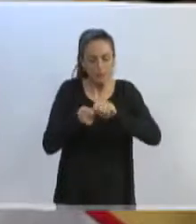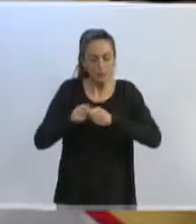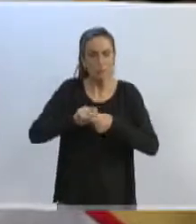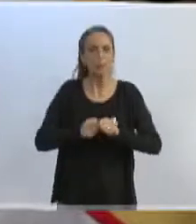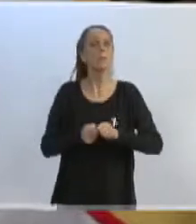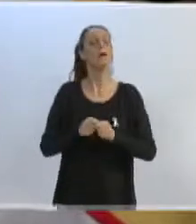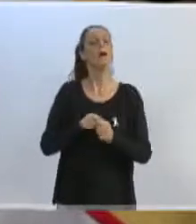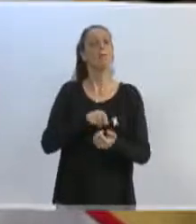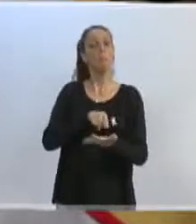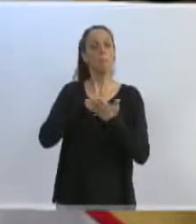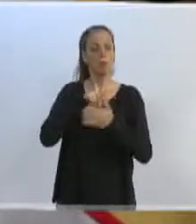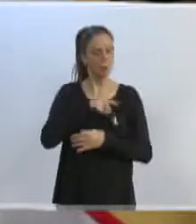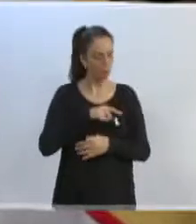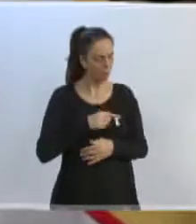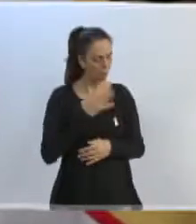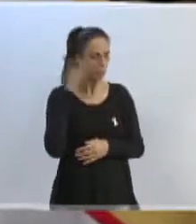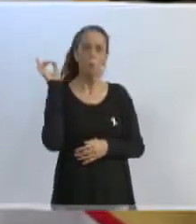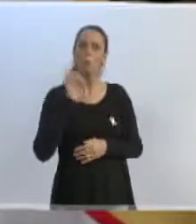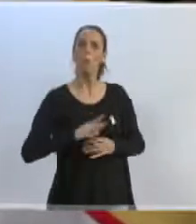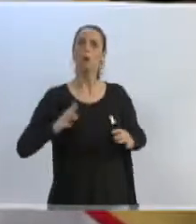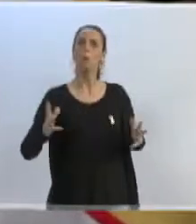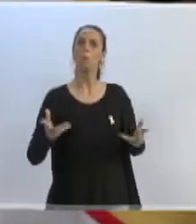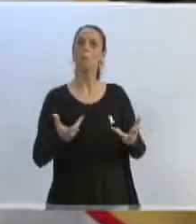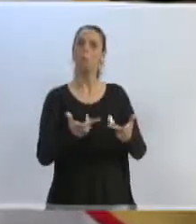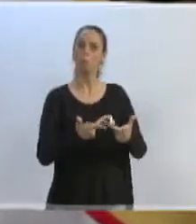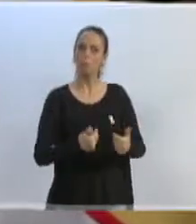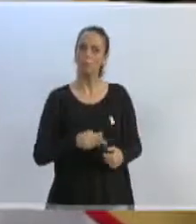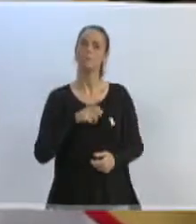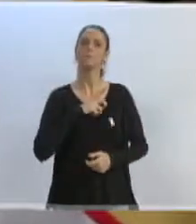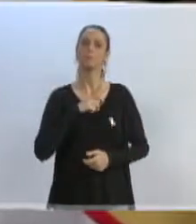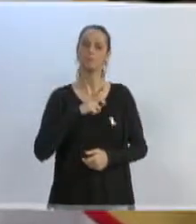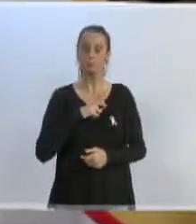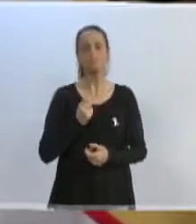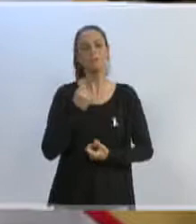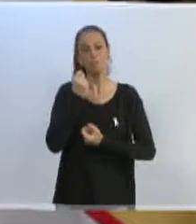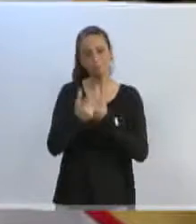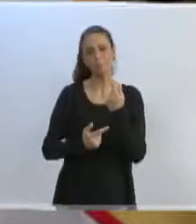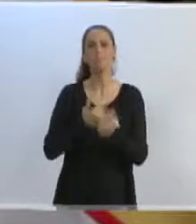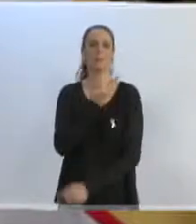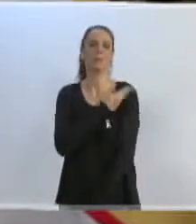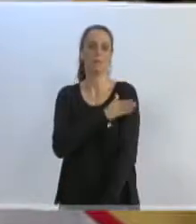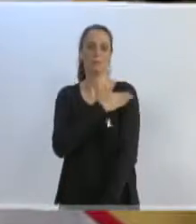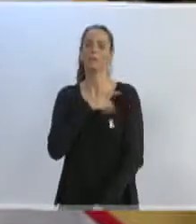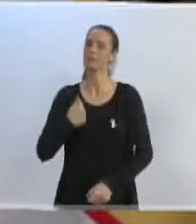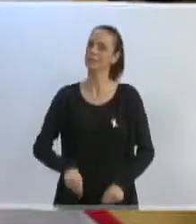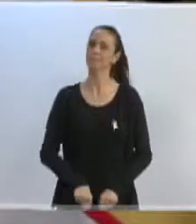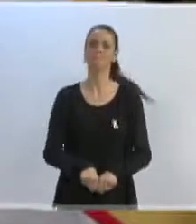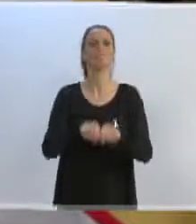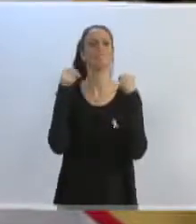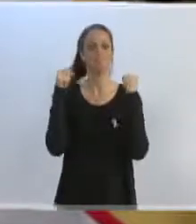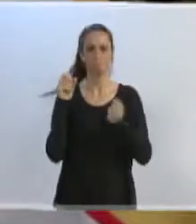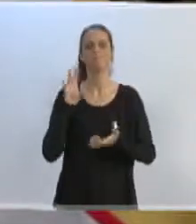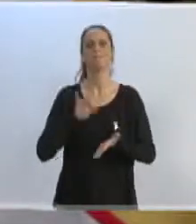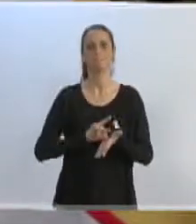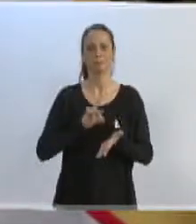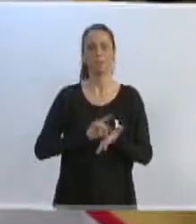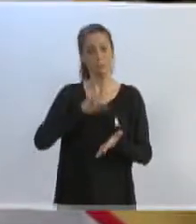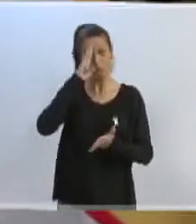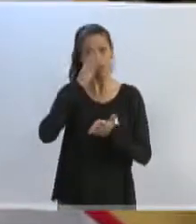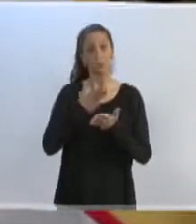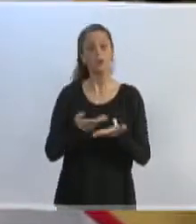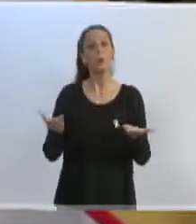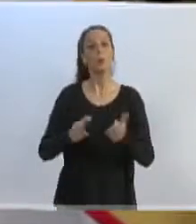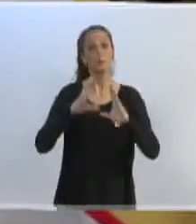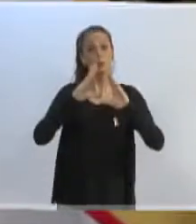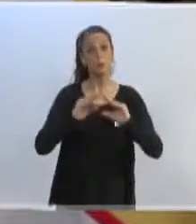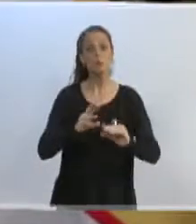e mostrou a habilidade que eles têm. Então, nós temos alguns preconceitos a serem quebrados. E eu creio que nessa noite